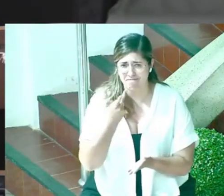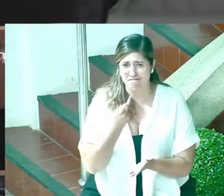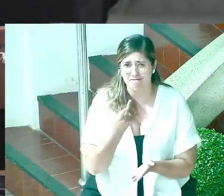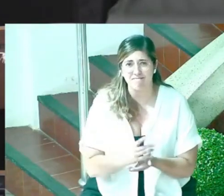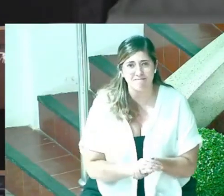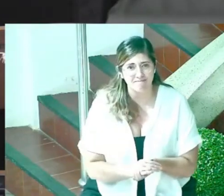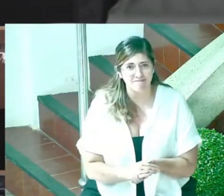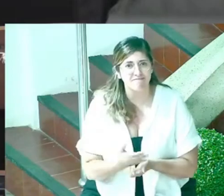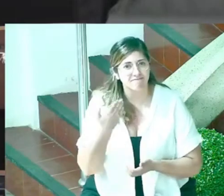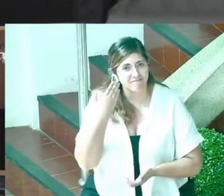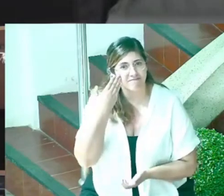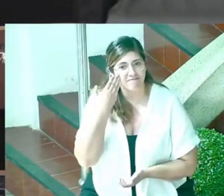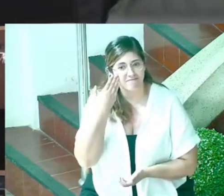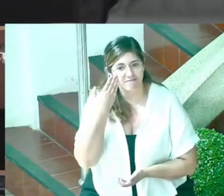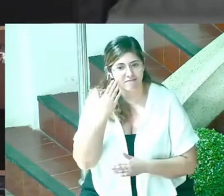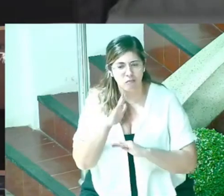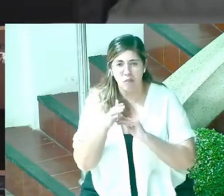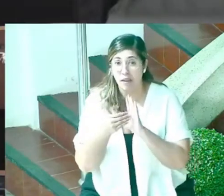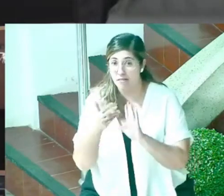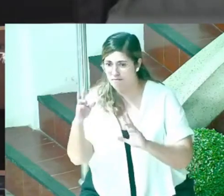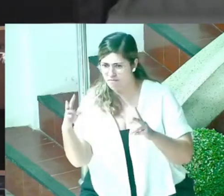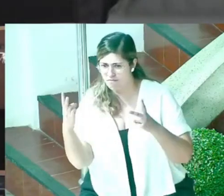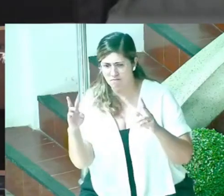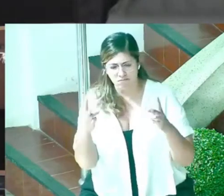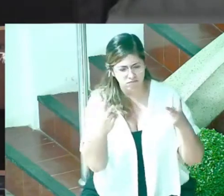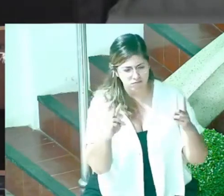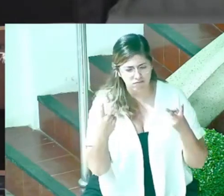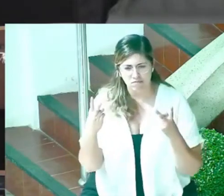Ou ele pode dizer assim: não, fica tranquilo,